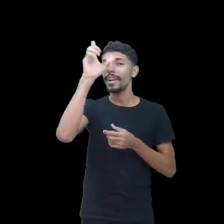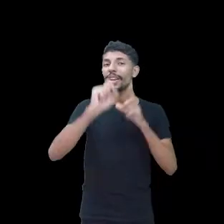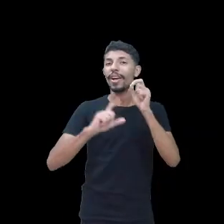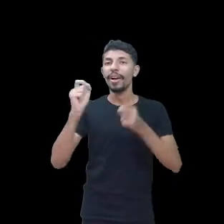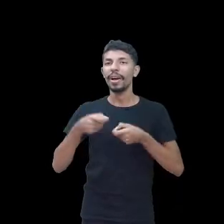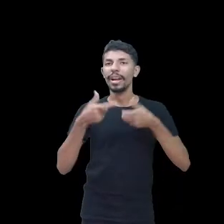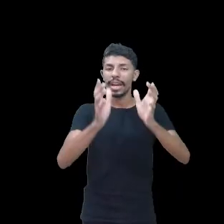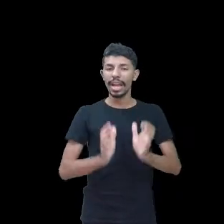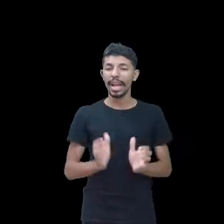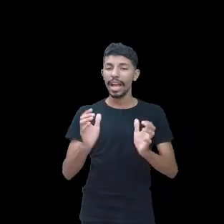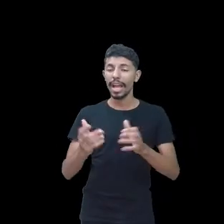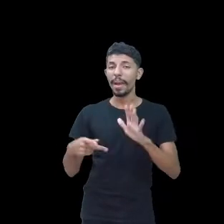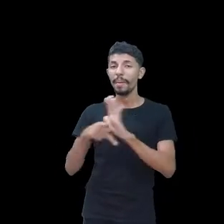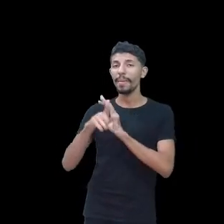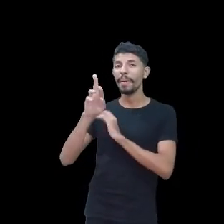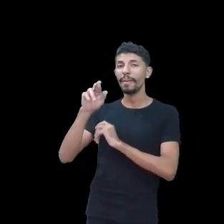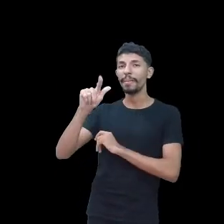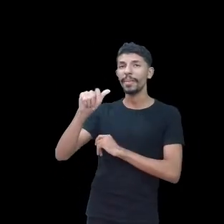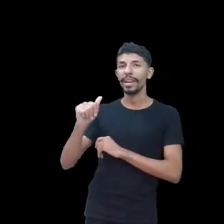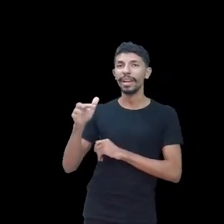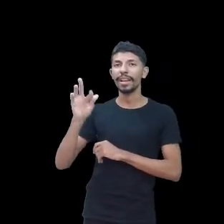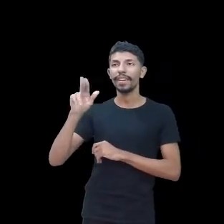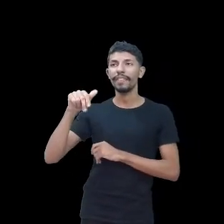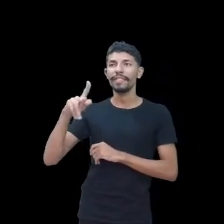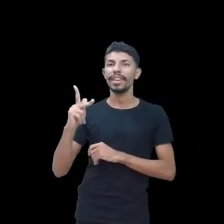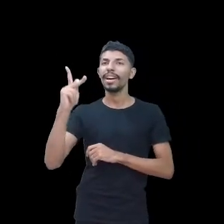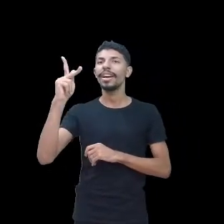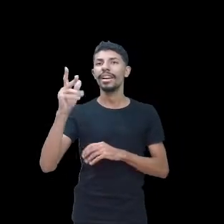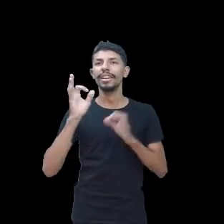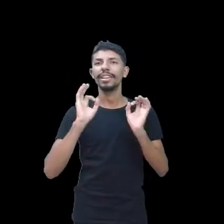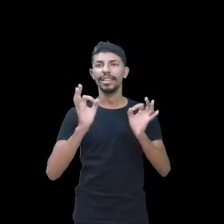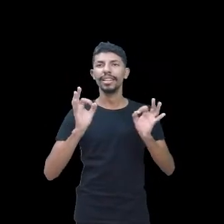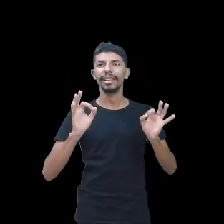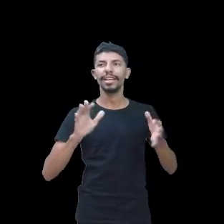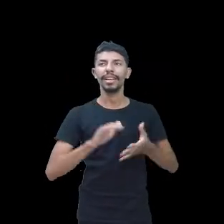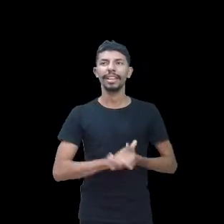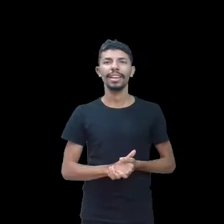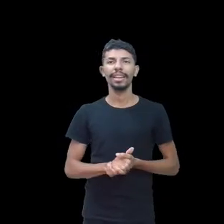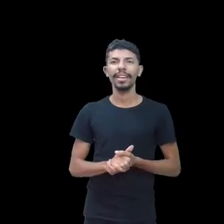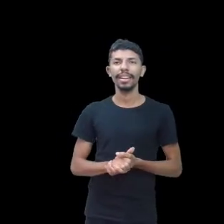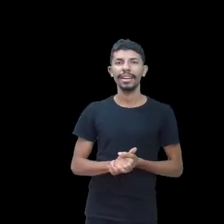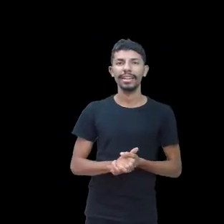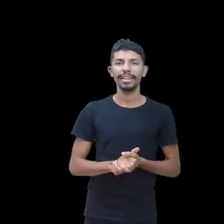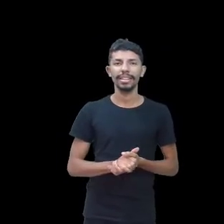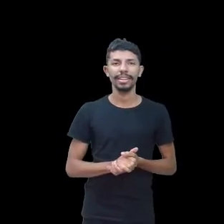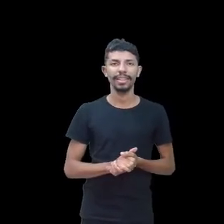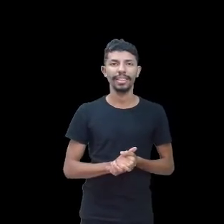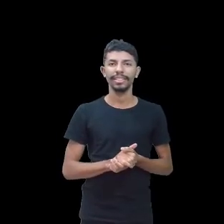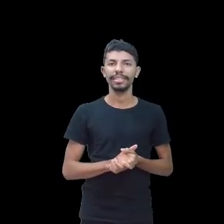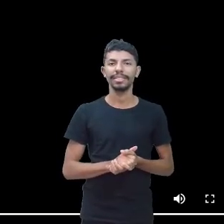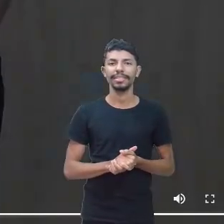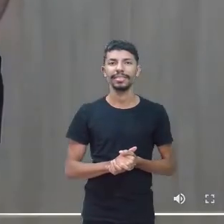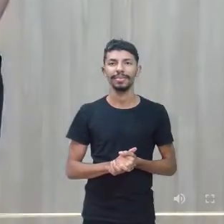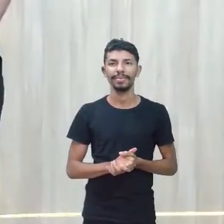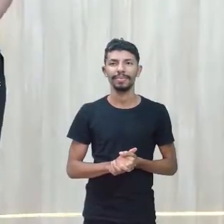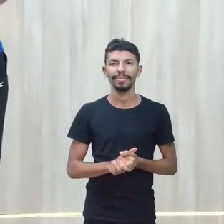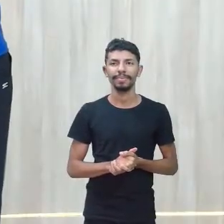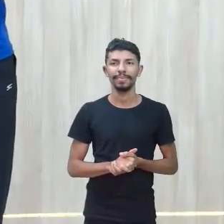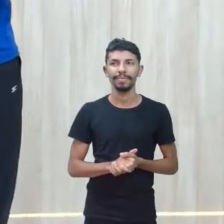aquele abraço aí pra turma do professor Revo. É isso aí, tamo junto. É Revo mesmo, pirrada. Se não for, já foi.